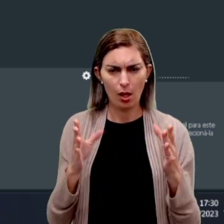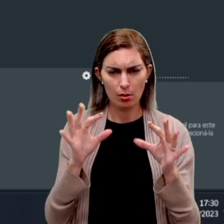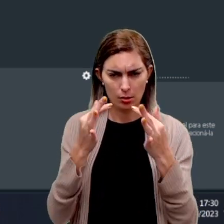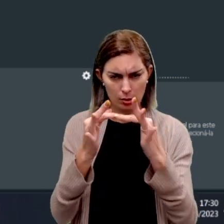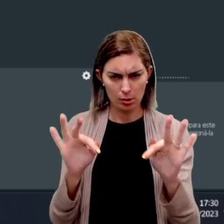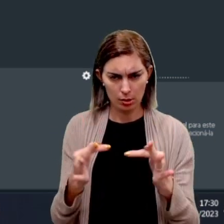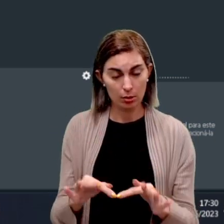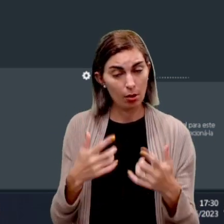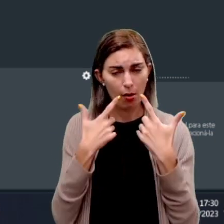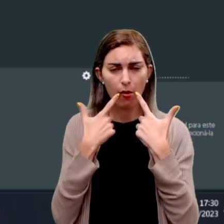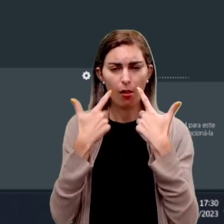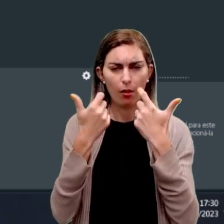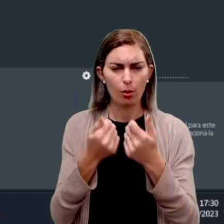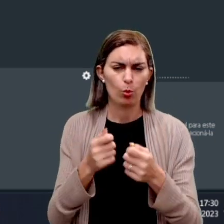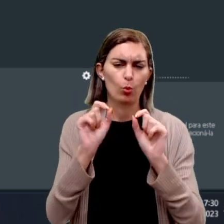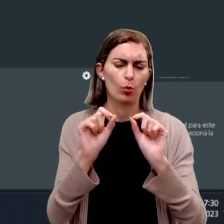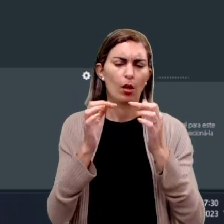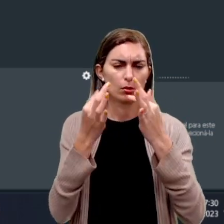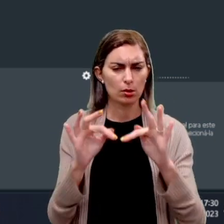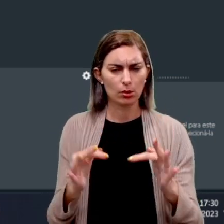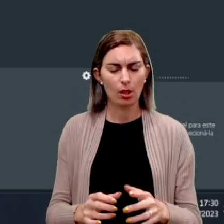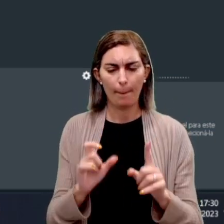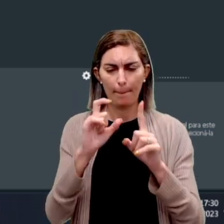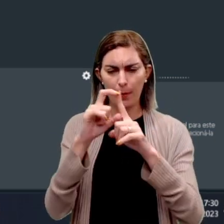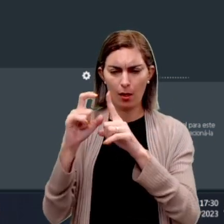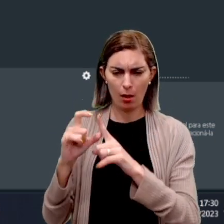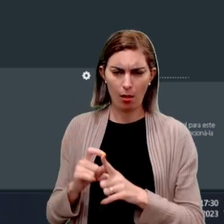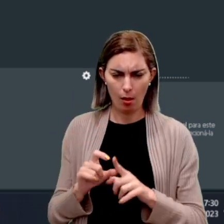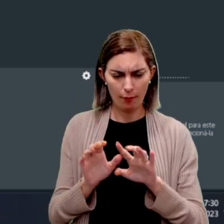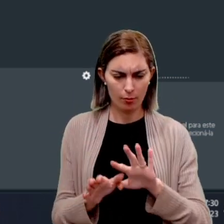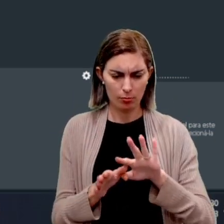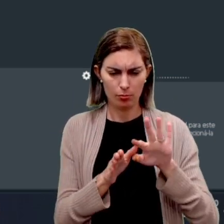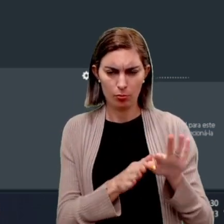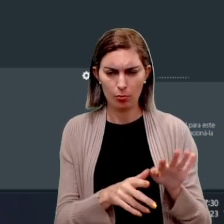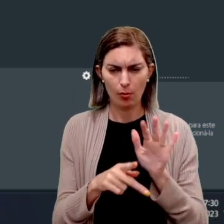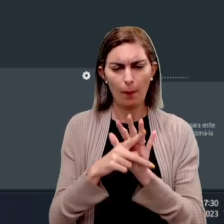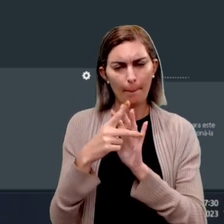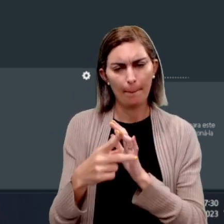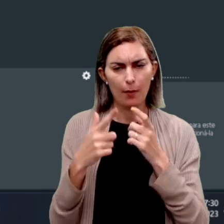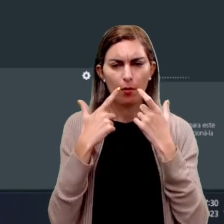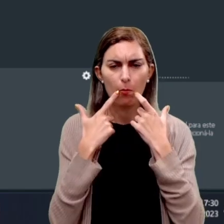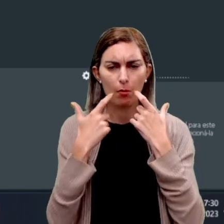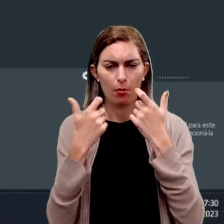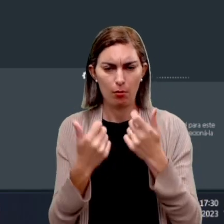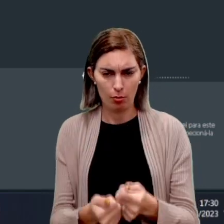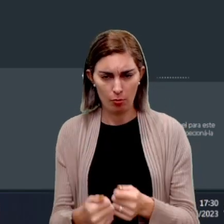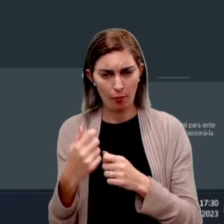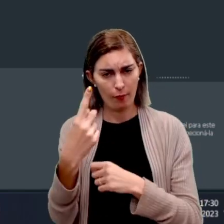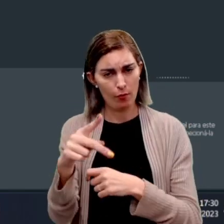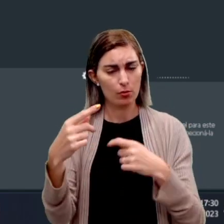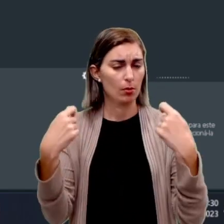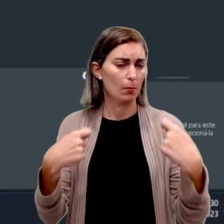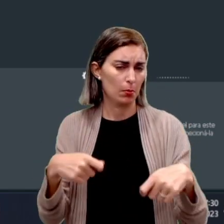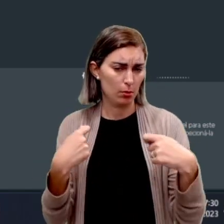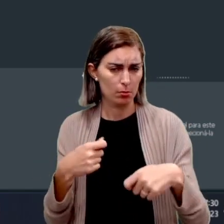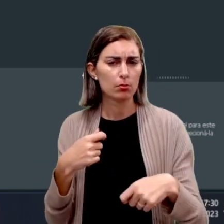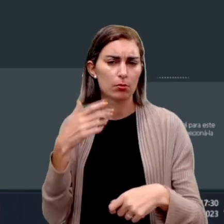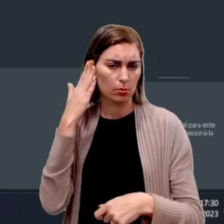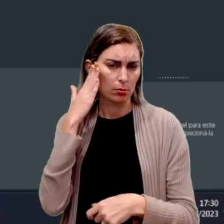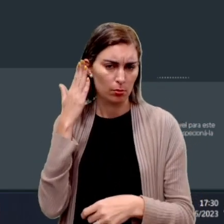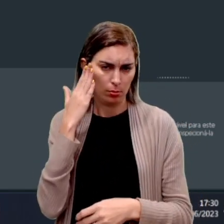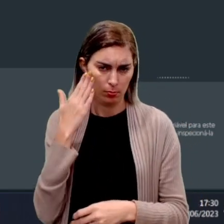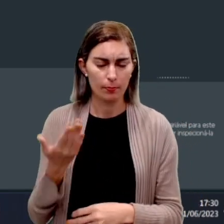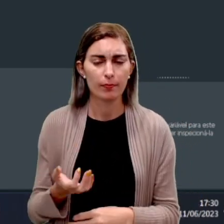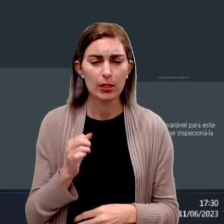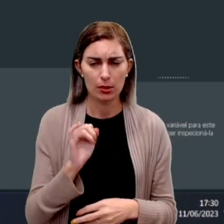da linguagem. O que é sintaxe? São palavras reservadas da linguagem que você precisa dominar.